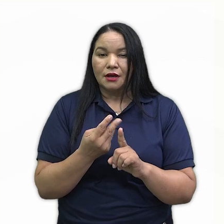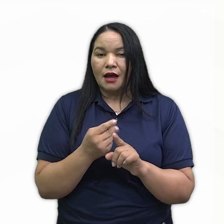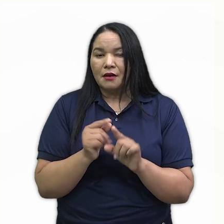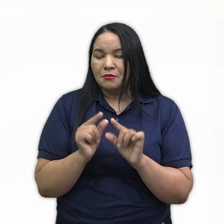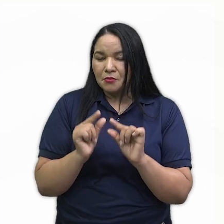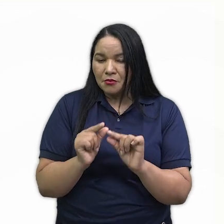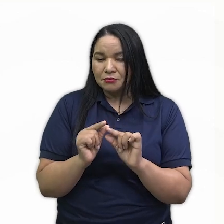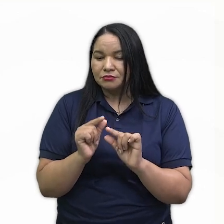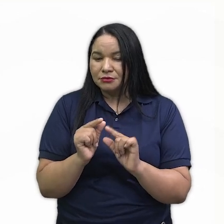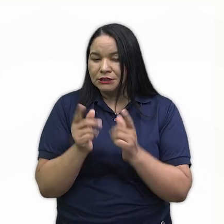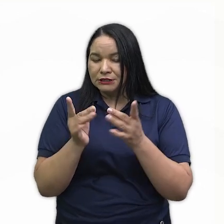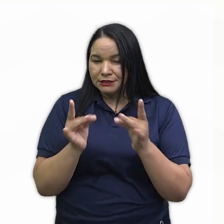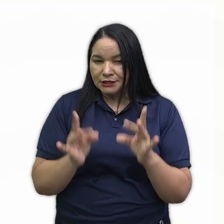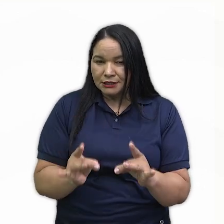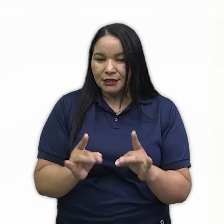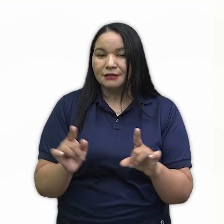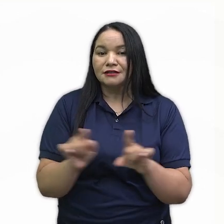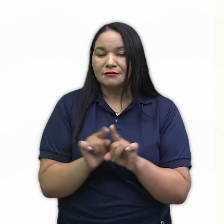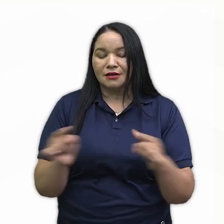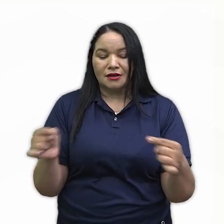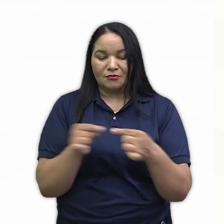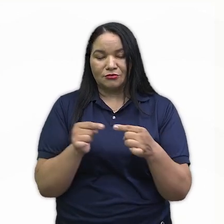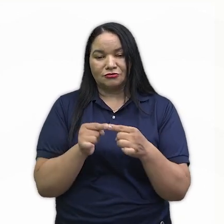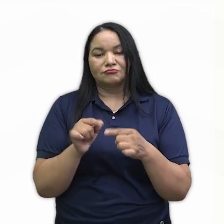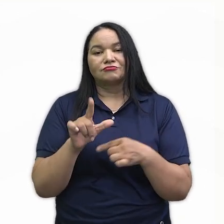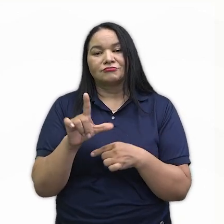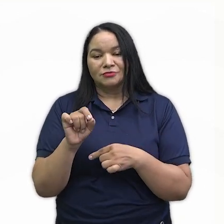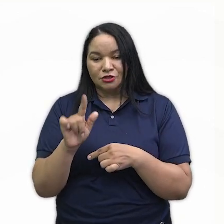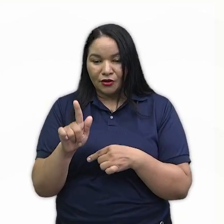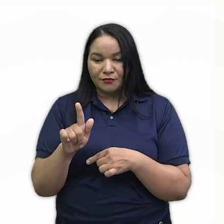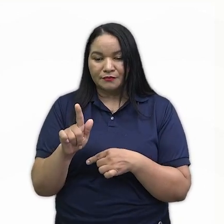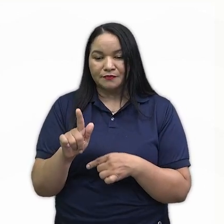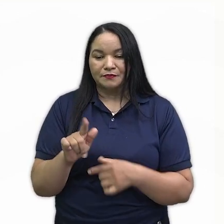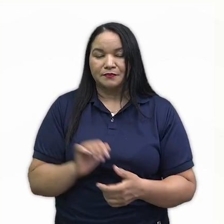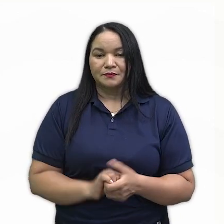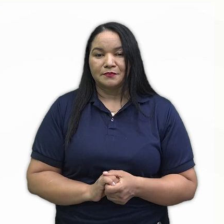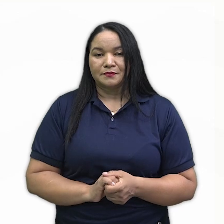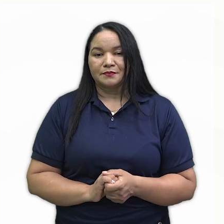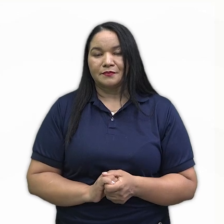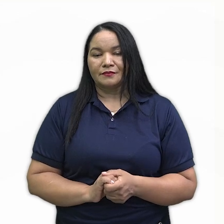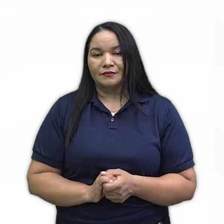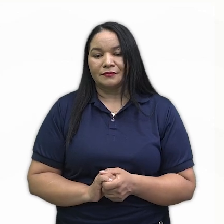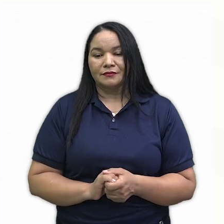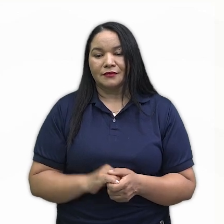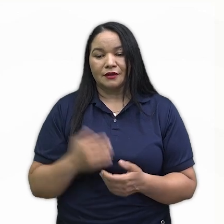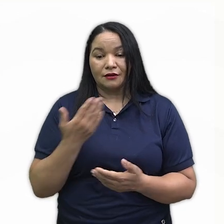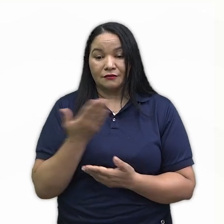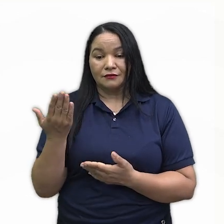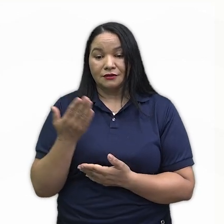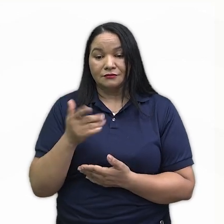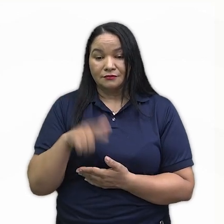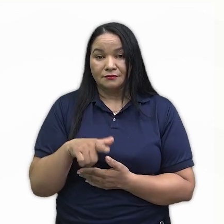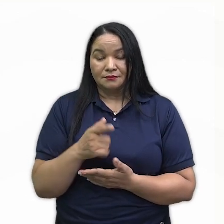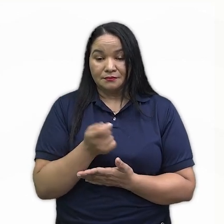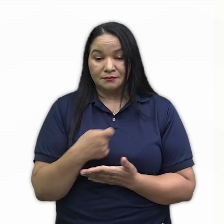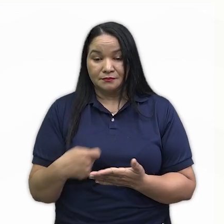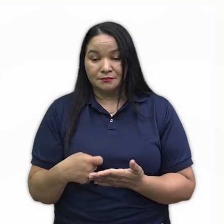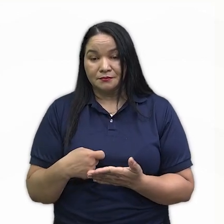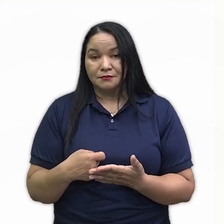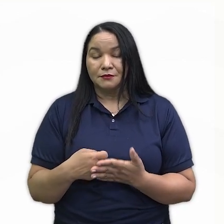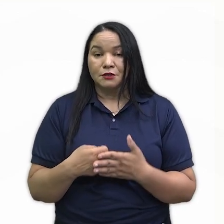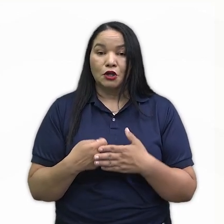um pouquinho mais, quem entra em cena? O logaritmo. E o que é que você vê aí na sua tela? Você vê a